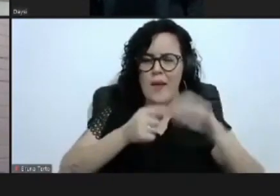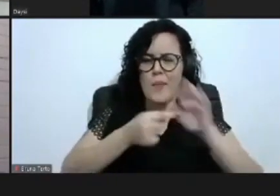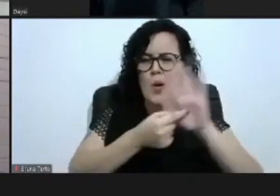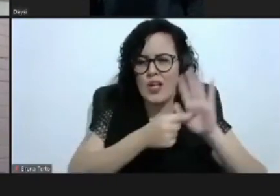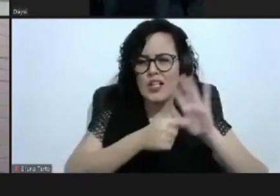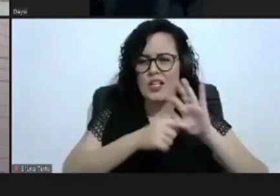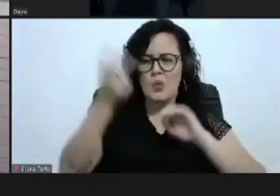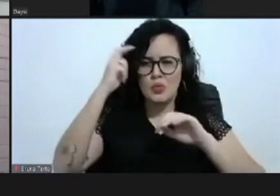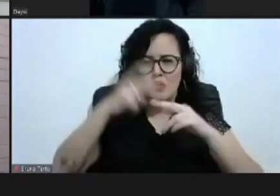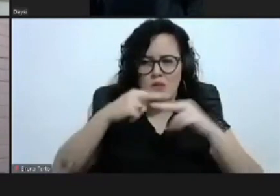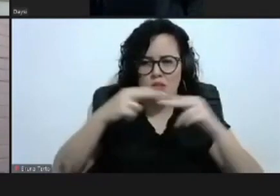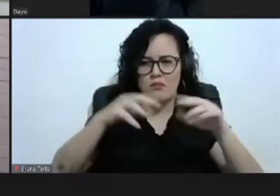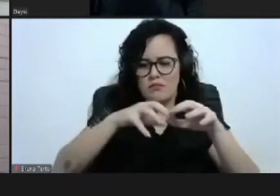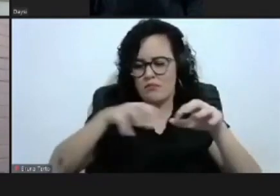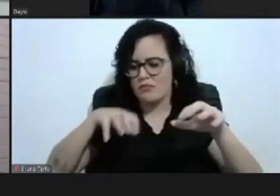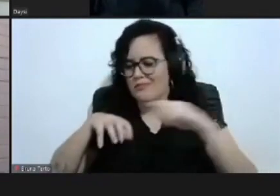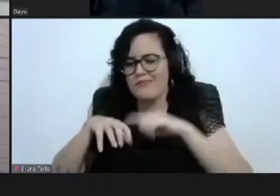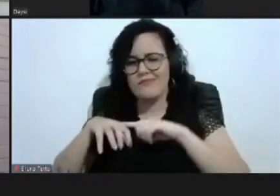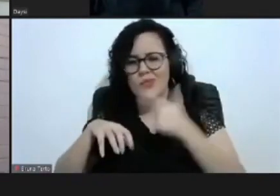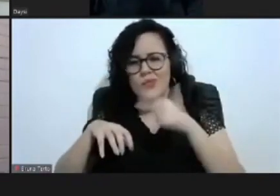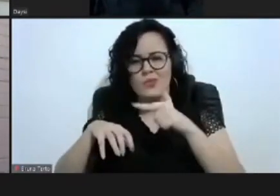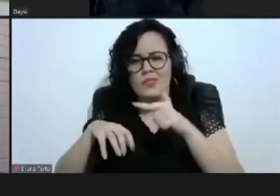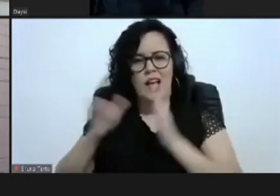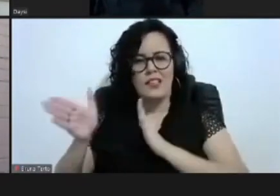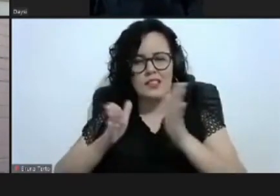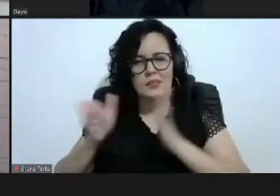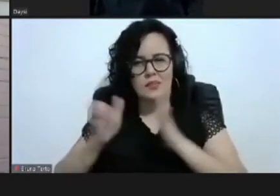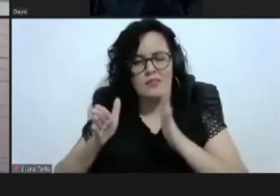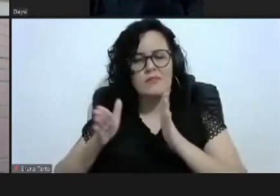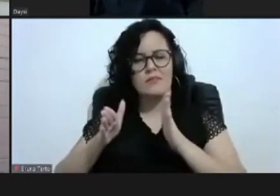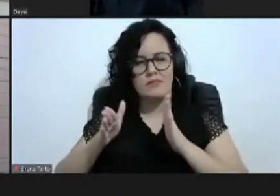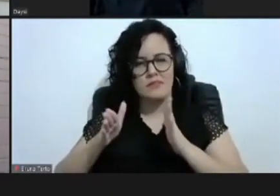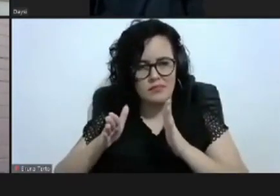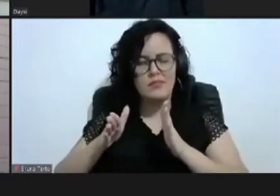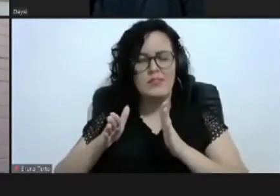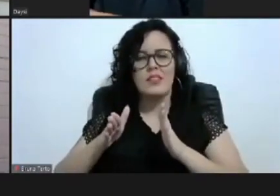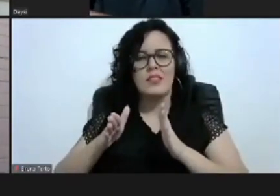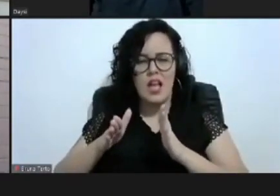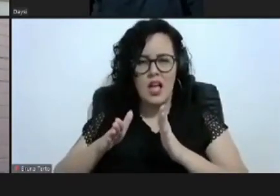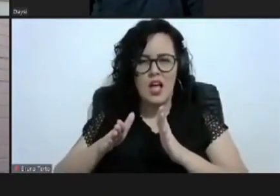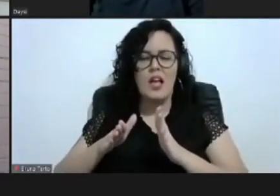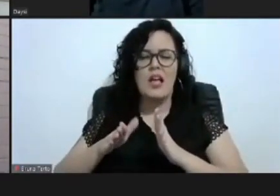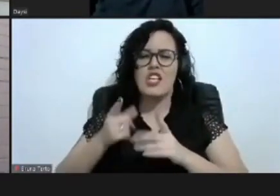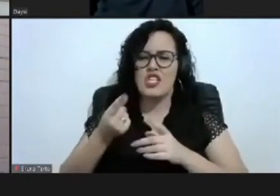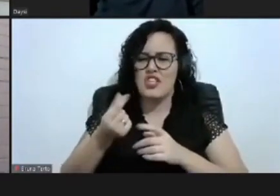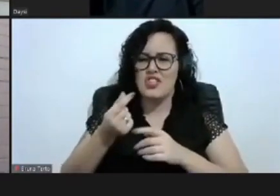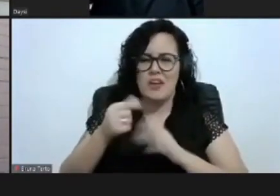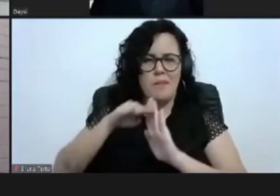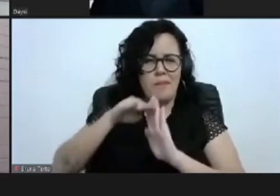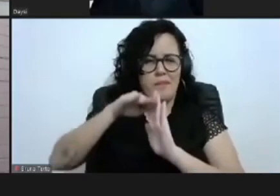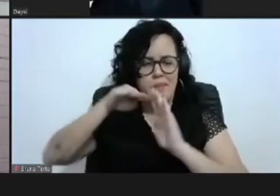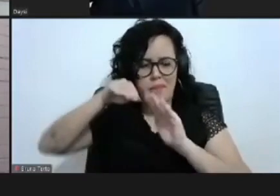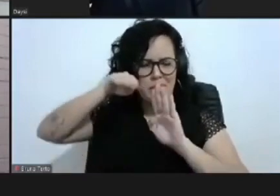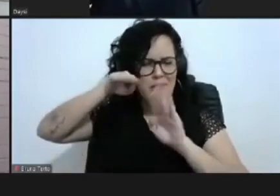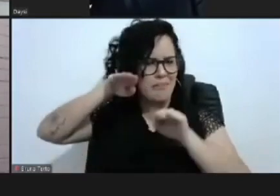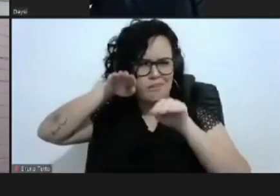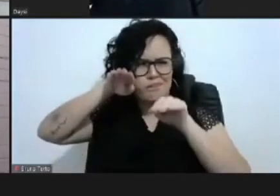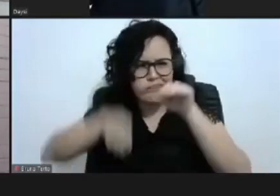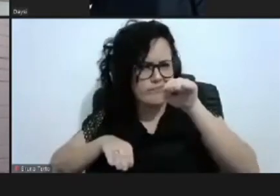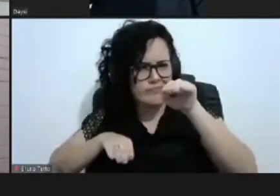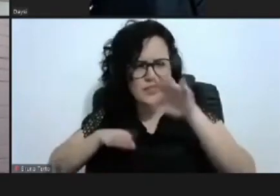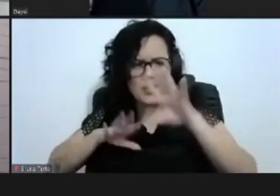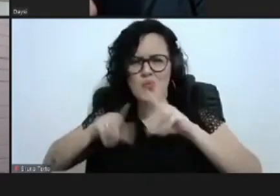deslocado geograficamente, acaba sendo socialmente, economicamente também, né,